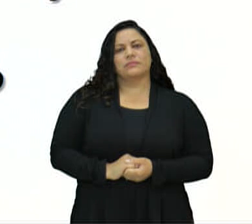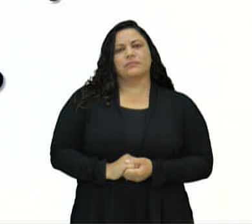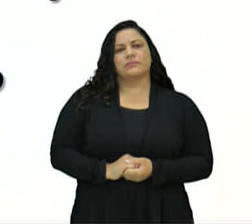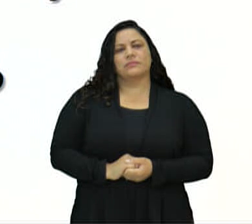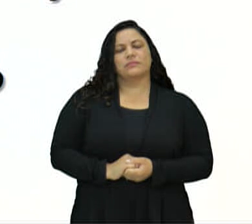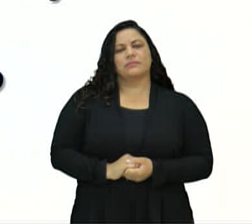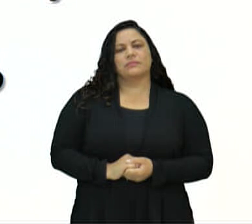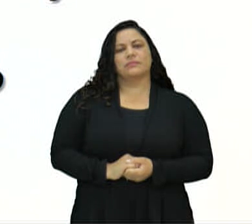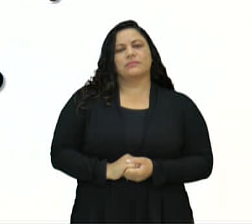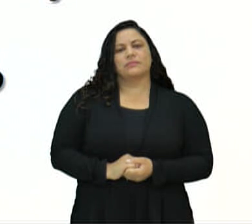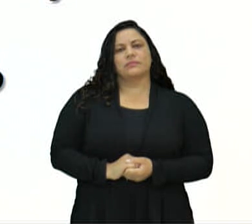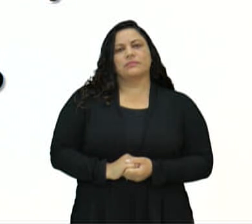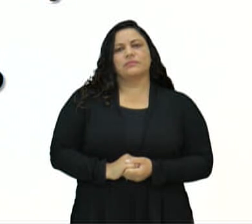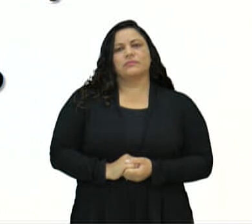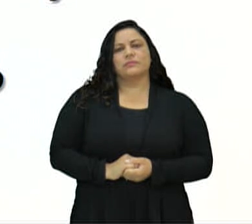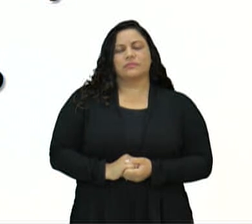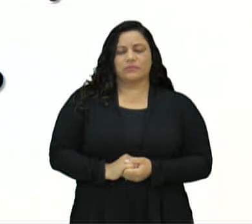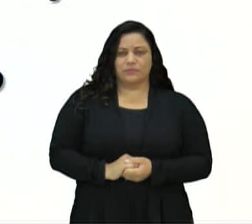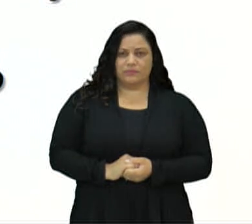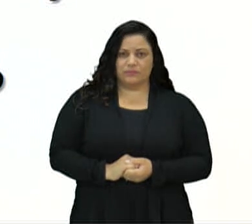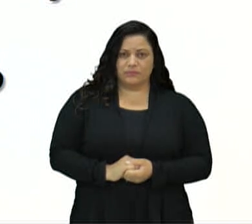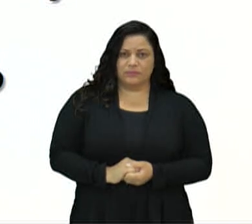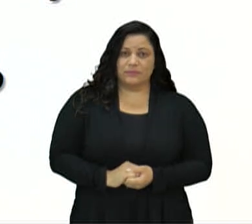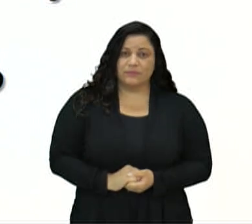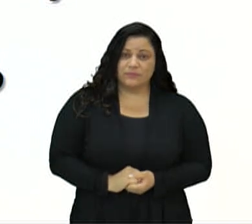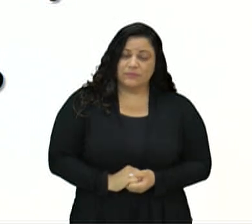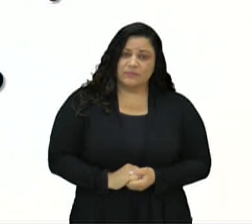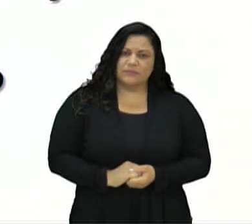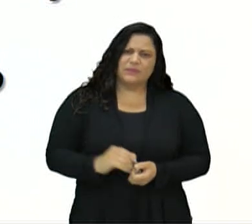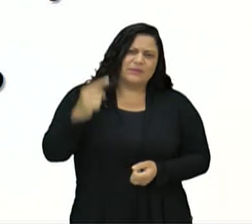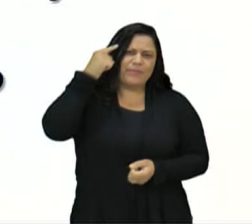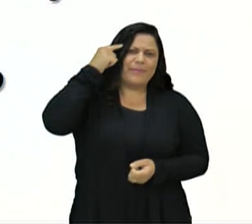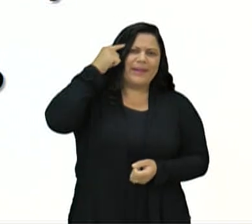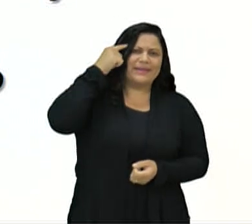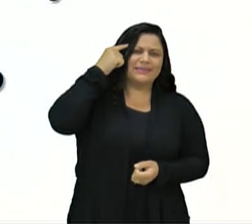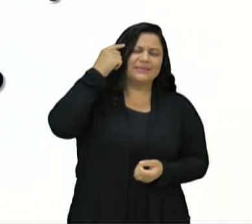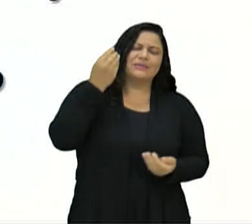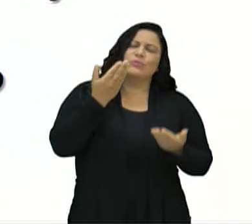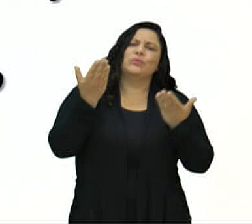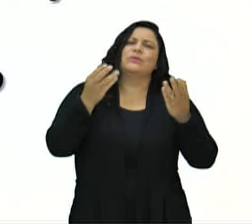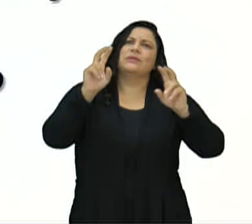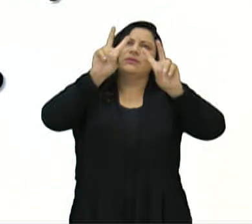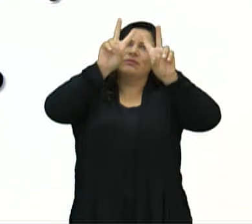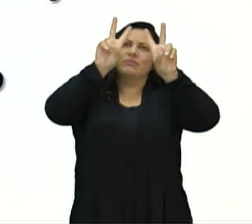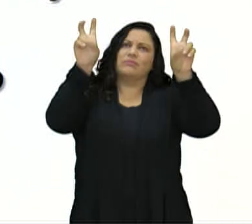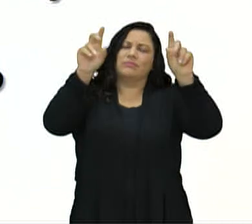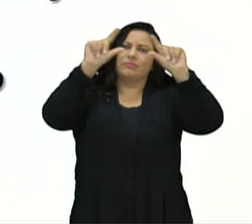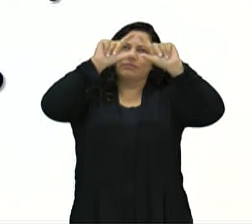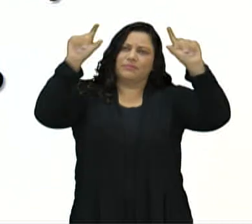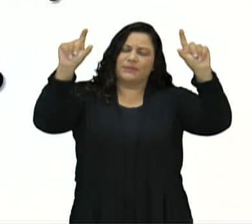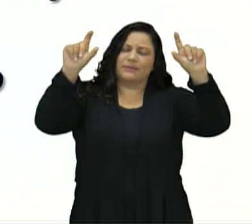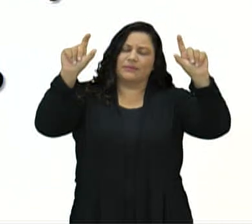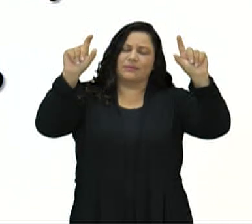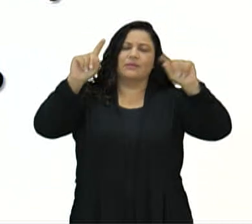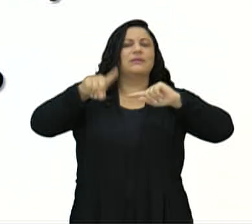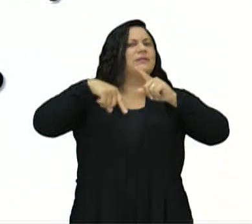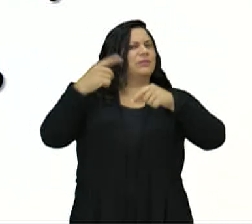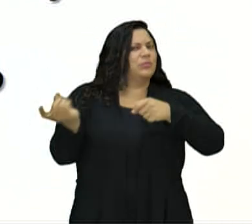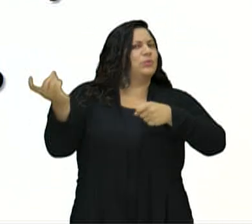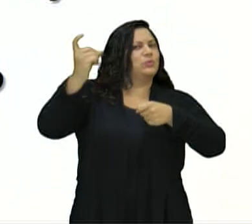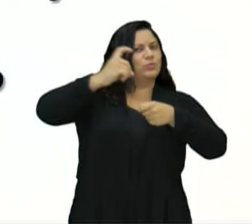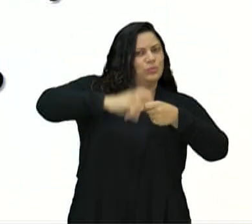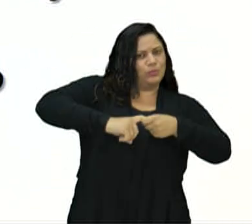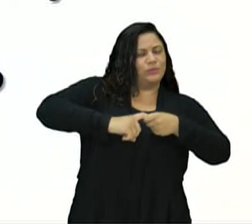anunciar algo que se quer comprar ou vender? Pense um pouquinho a respeito disso e logo voltamos para falar um pouquinho mais